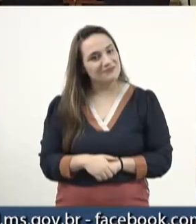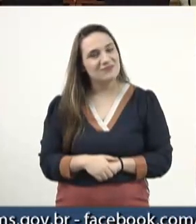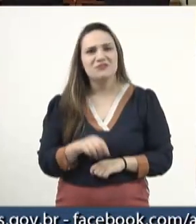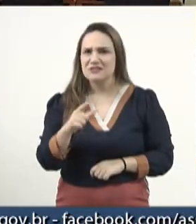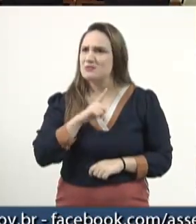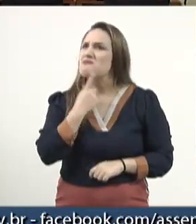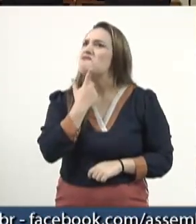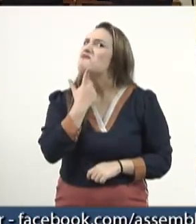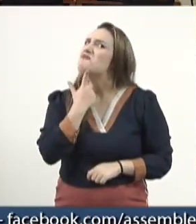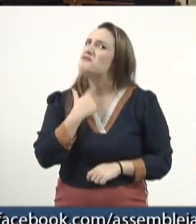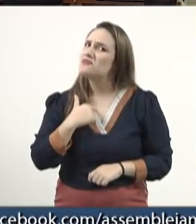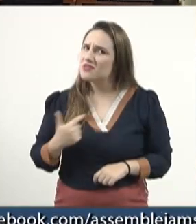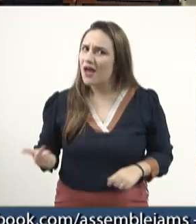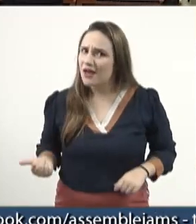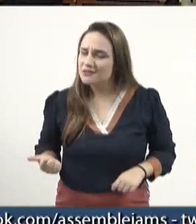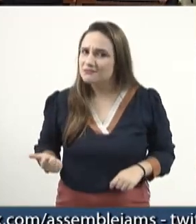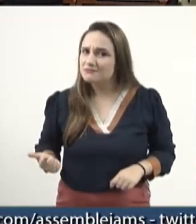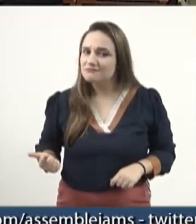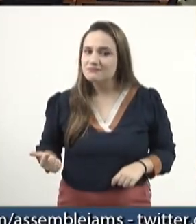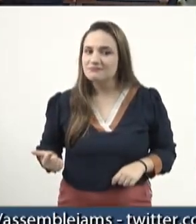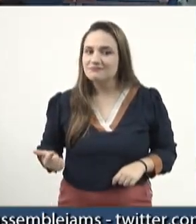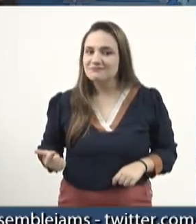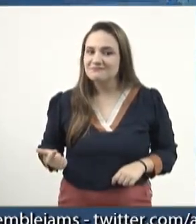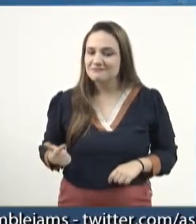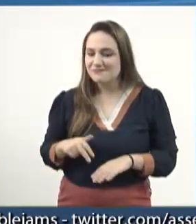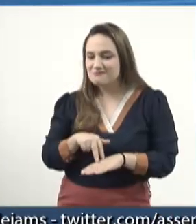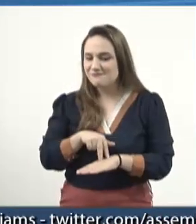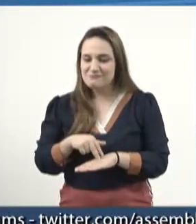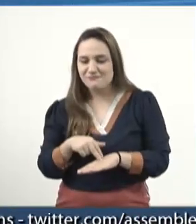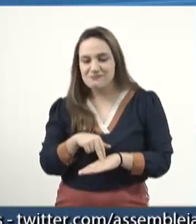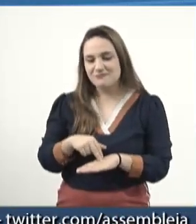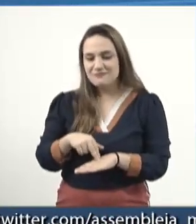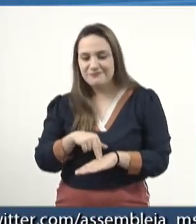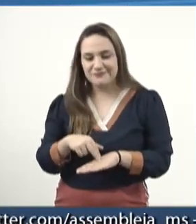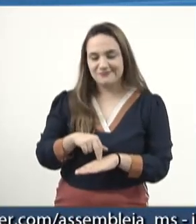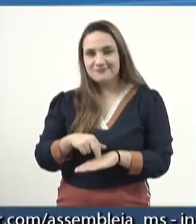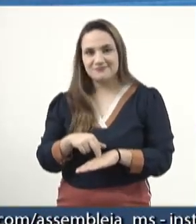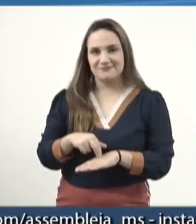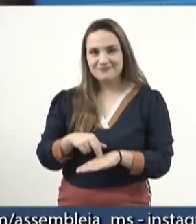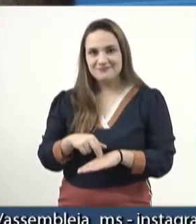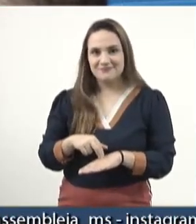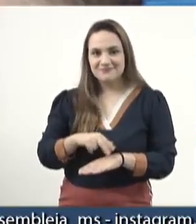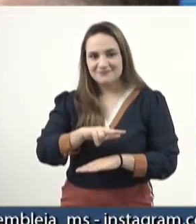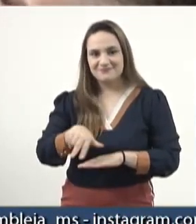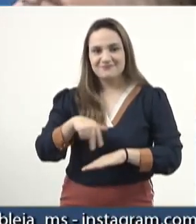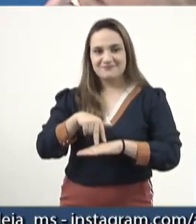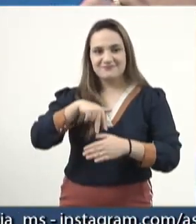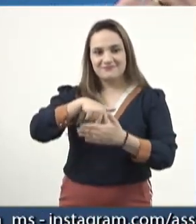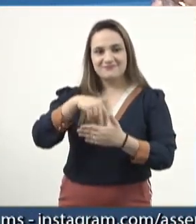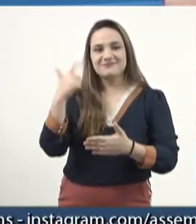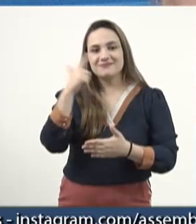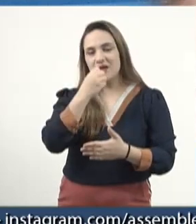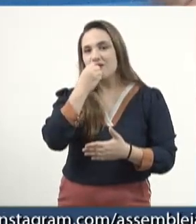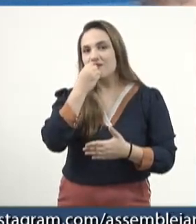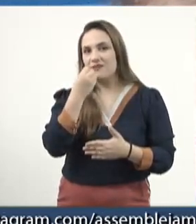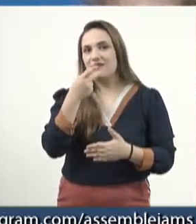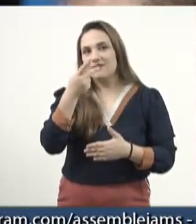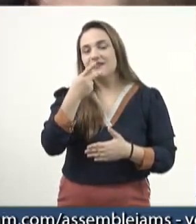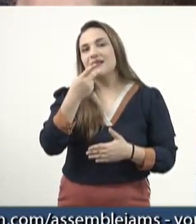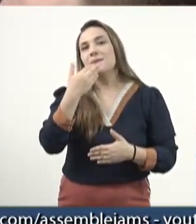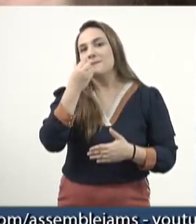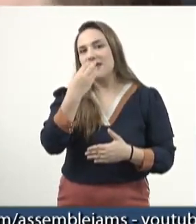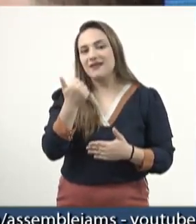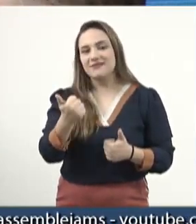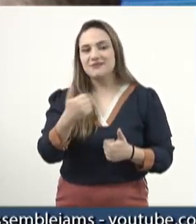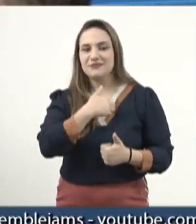senhor tem, o contorcionismo que o senhor adotou hoje nessa tribuna para falar bem do desgoverno do